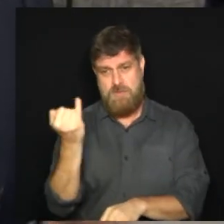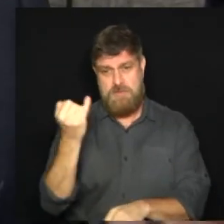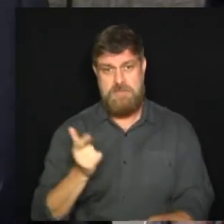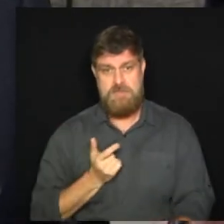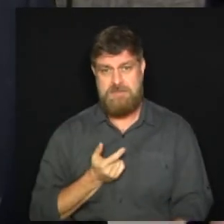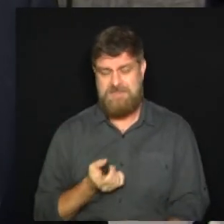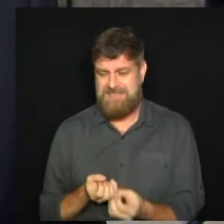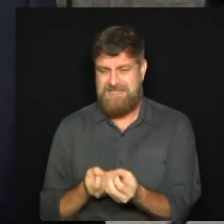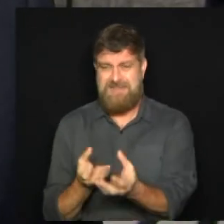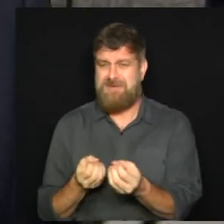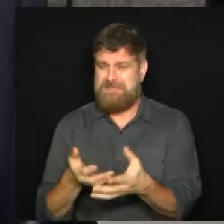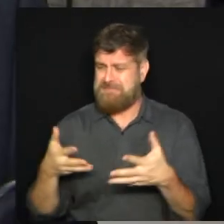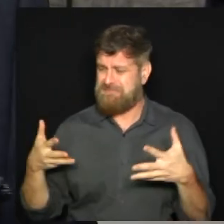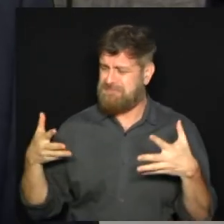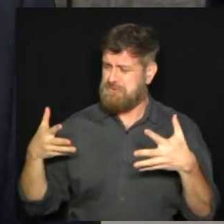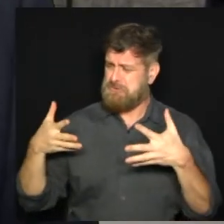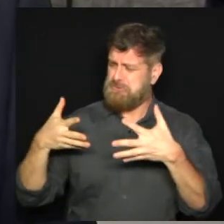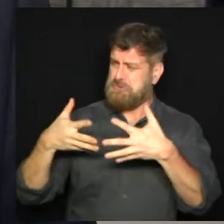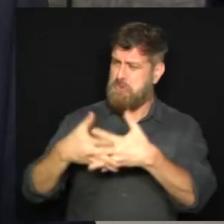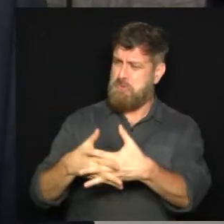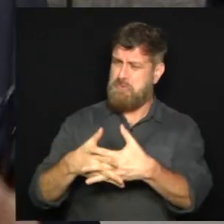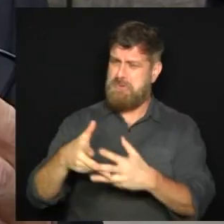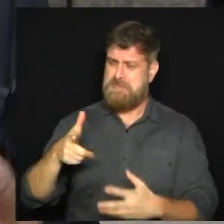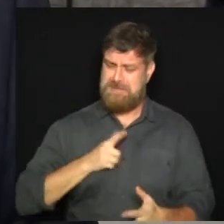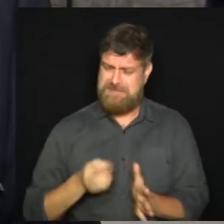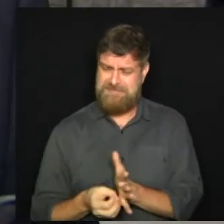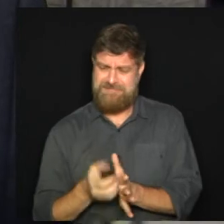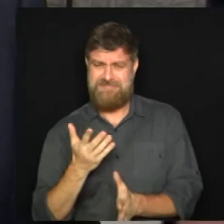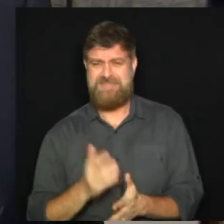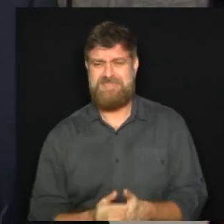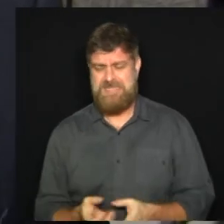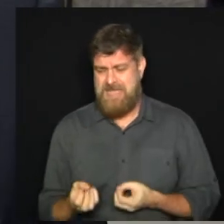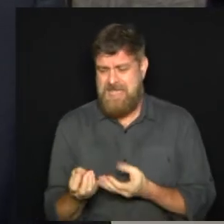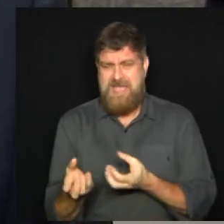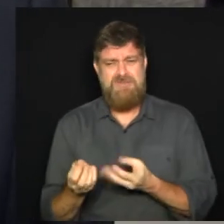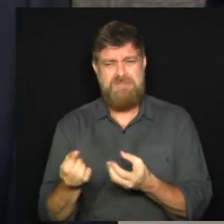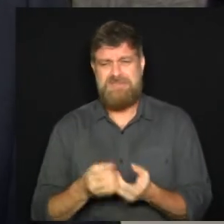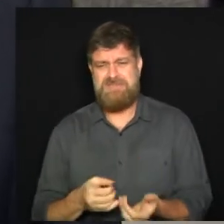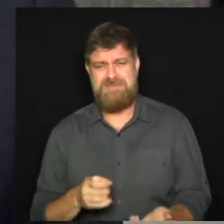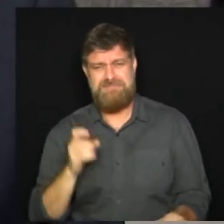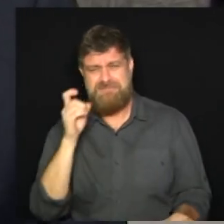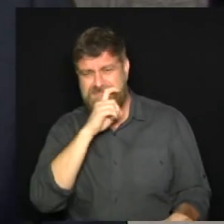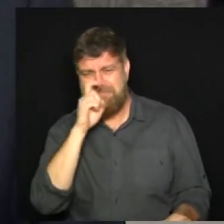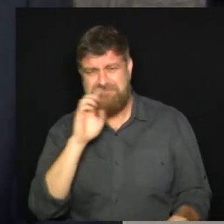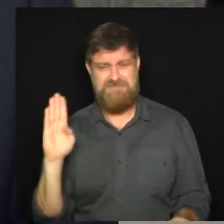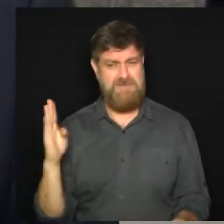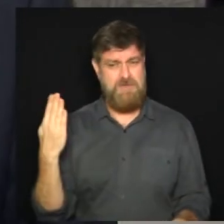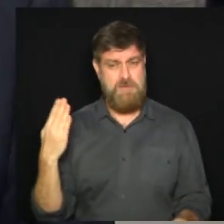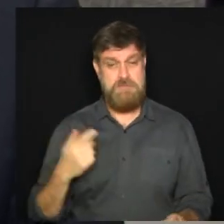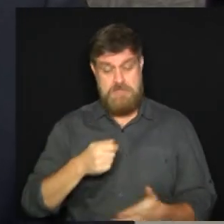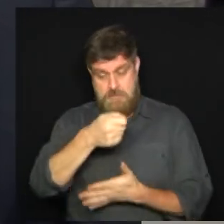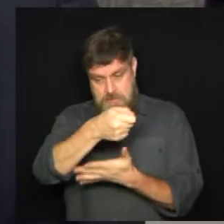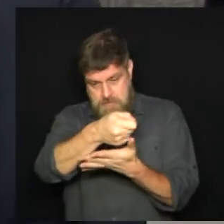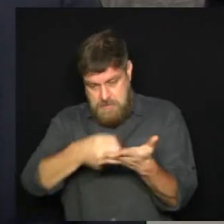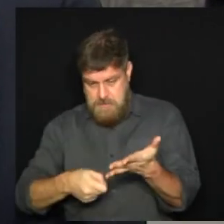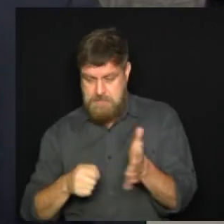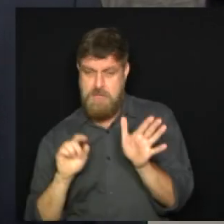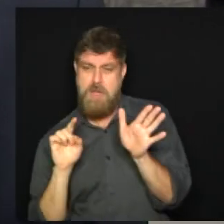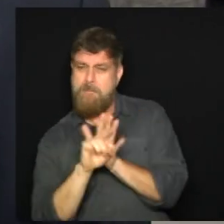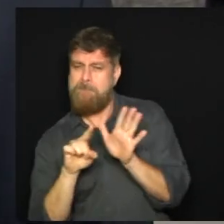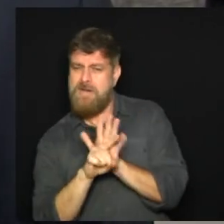informações desencontradas, às vezes muitas falsas informações veiculadas. Então eu estou fazendo um requerimento,